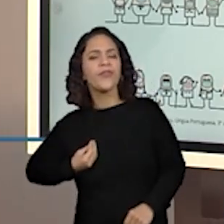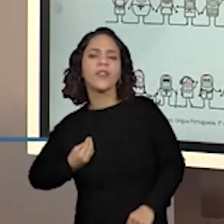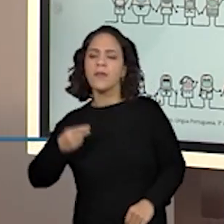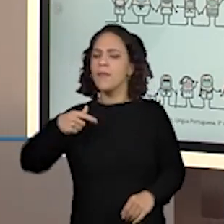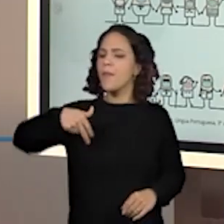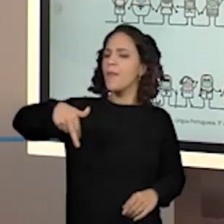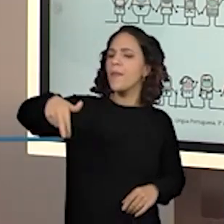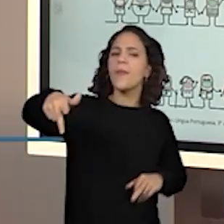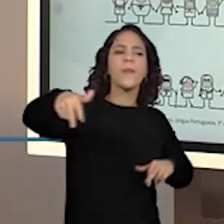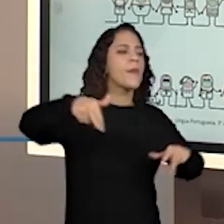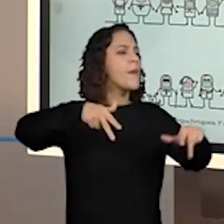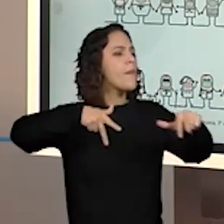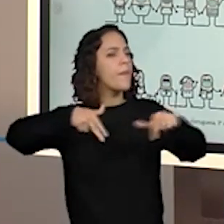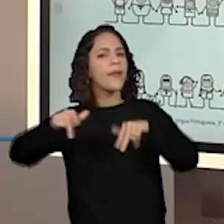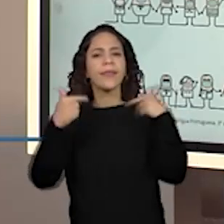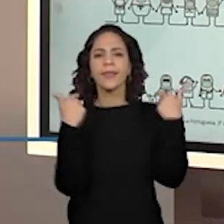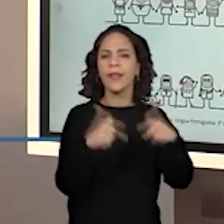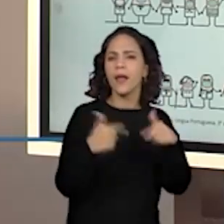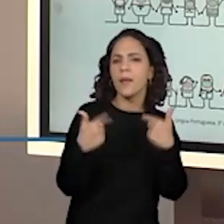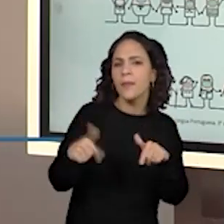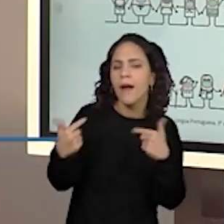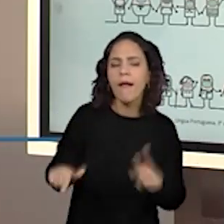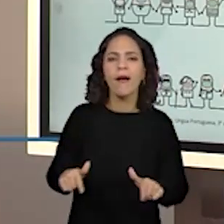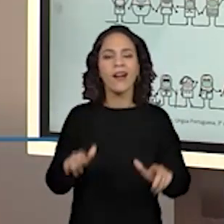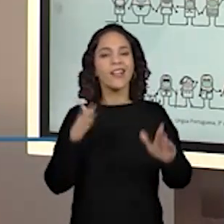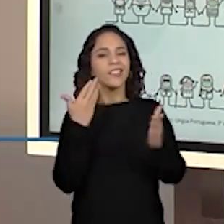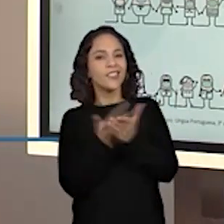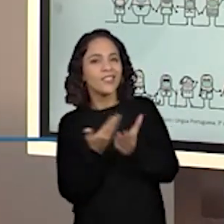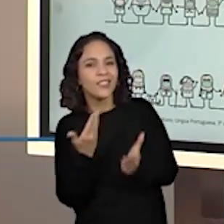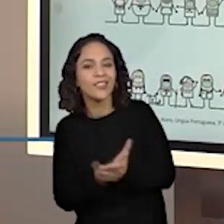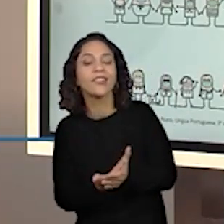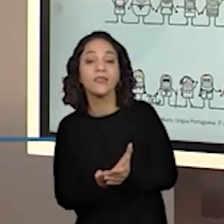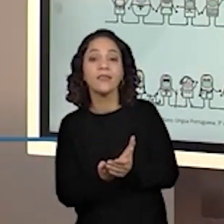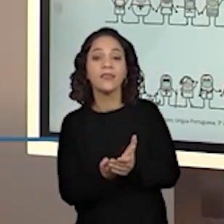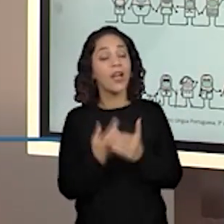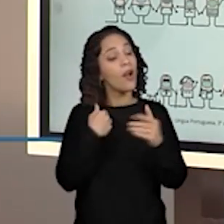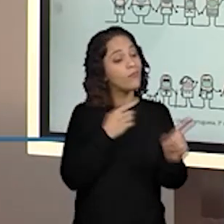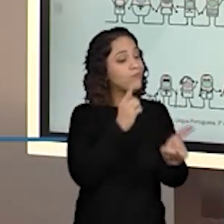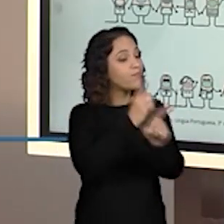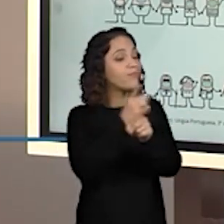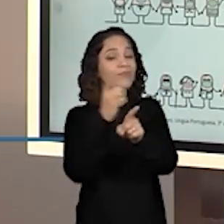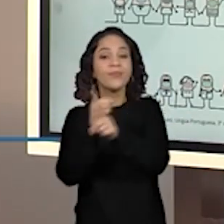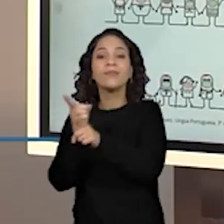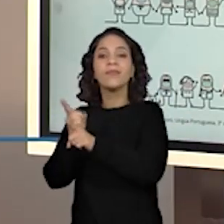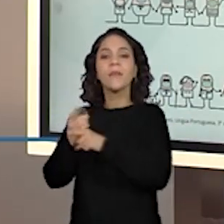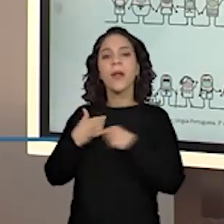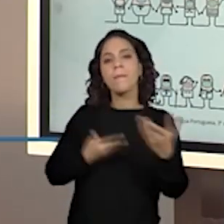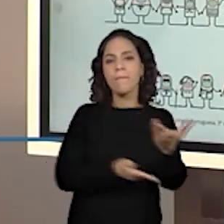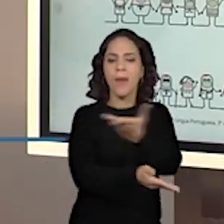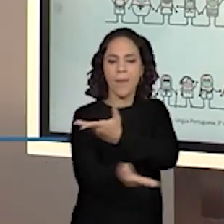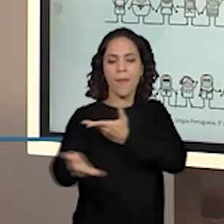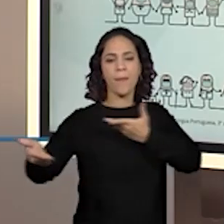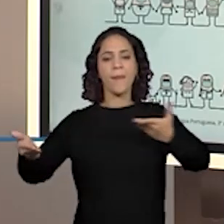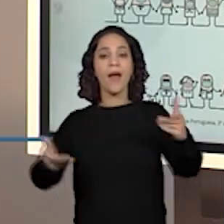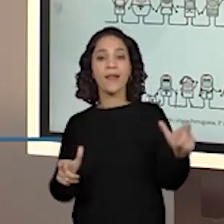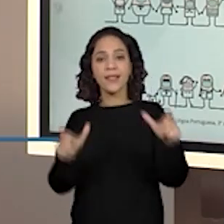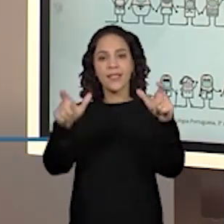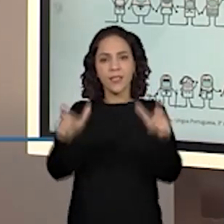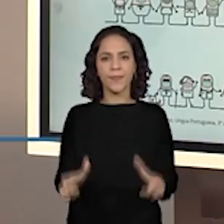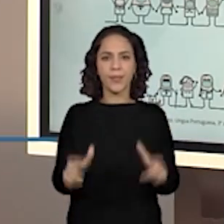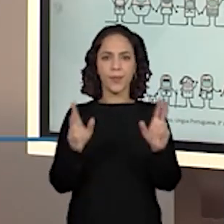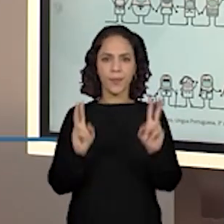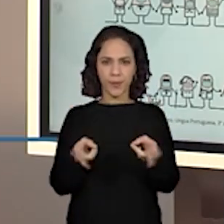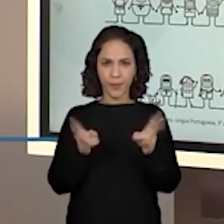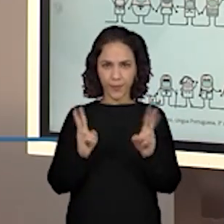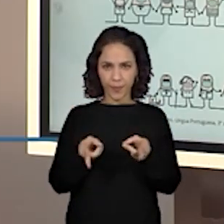movimentarem, trabalharem, estudarem, ora, elas se encontram e elas dividem os mesmos espaços. Vamos